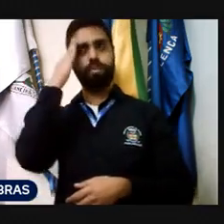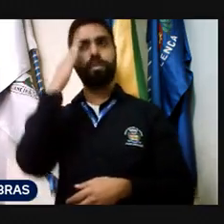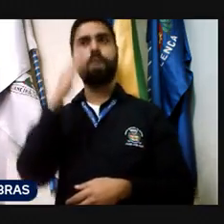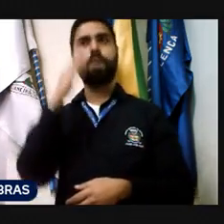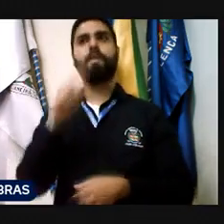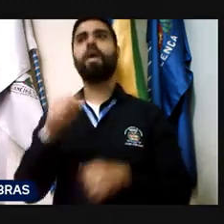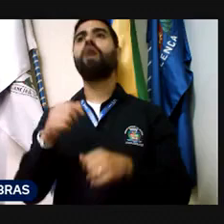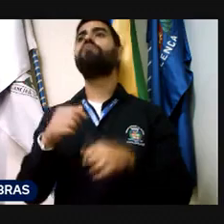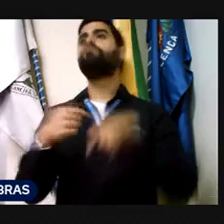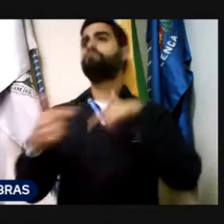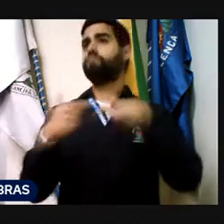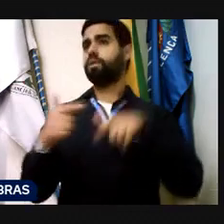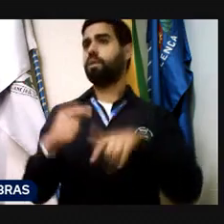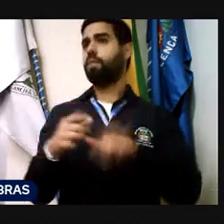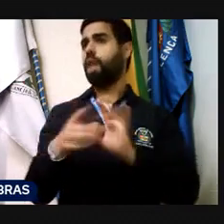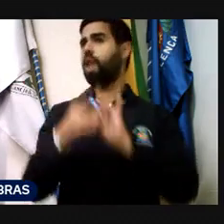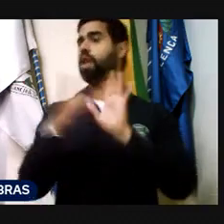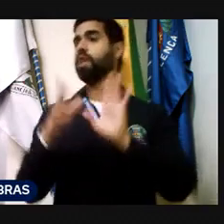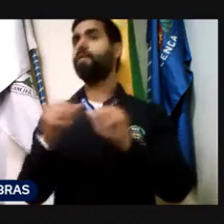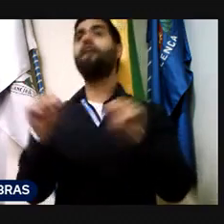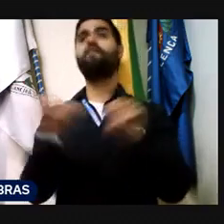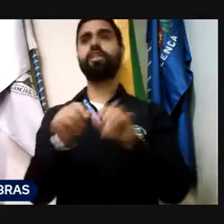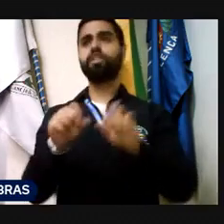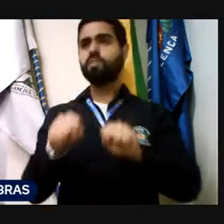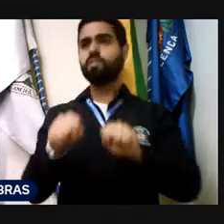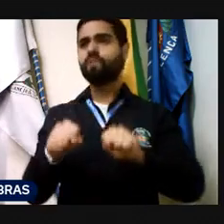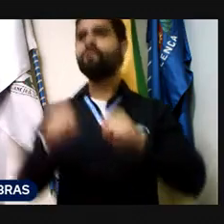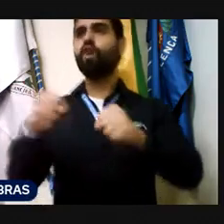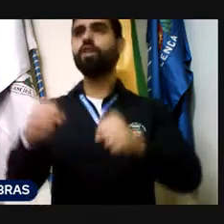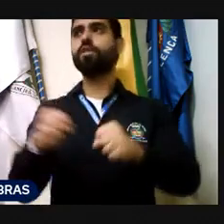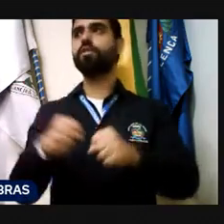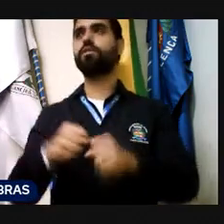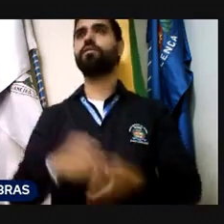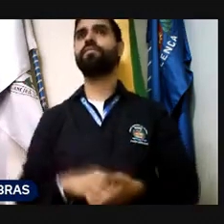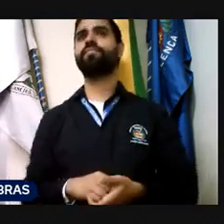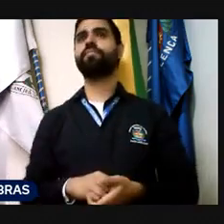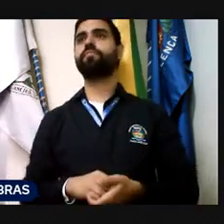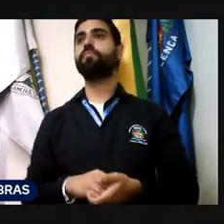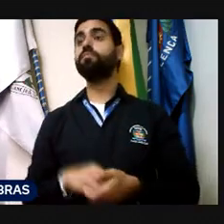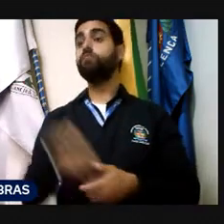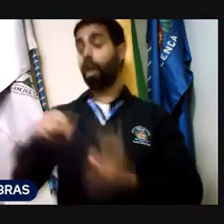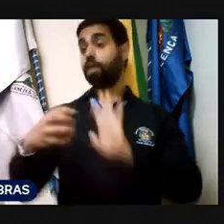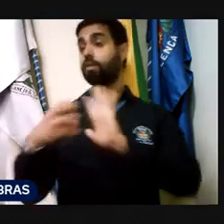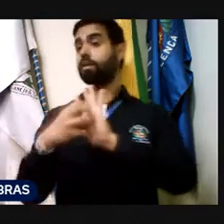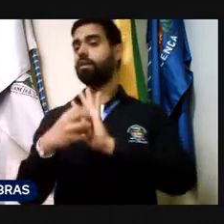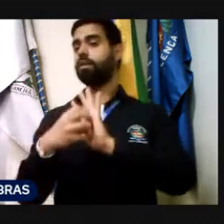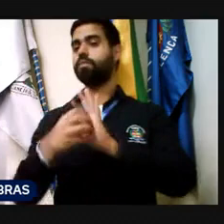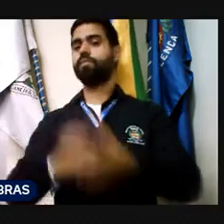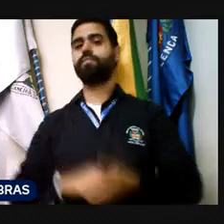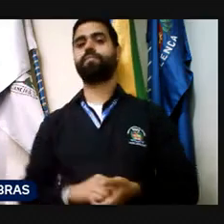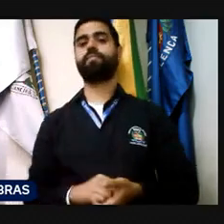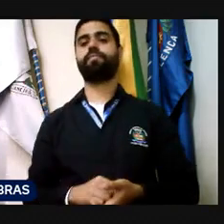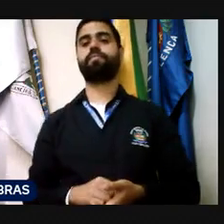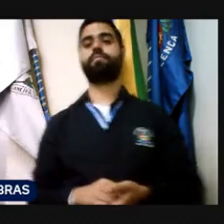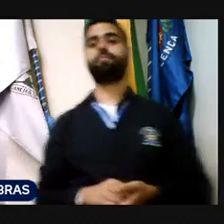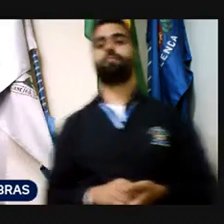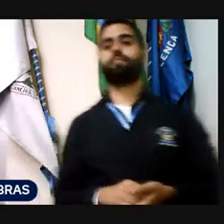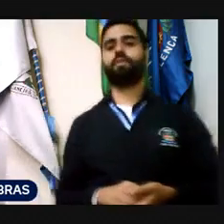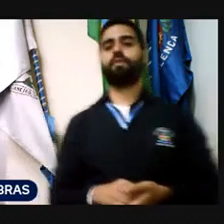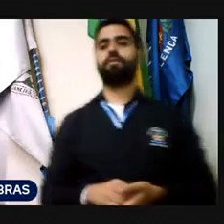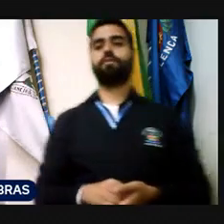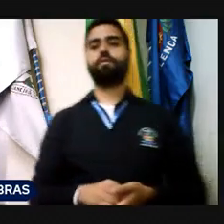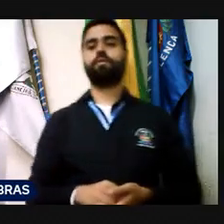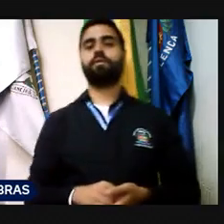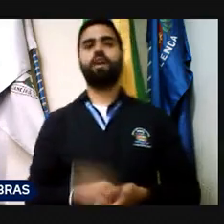com autonomia e vão fazer valer a força dessa Câmara. Vetar projeto